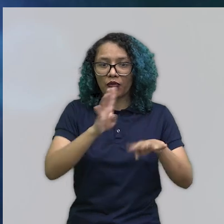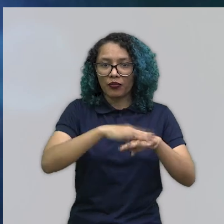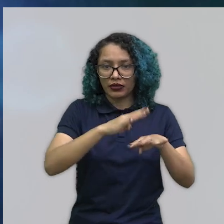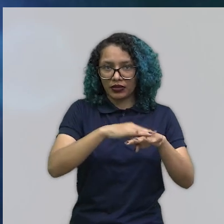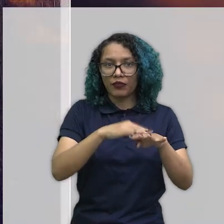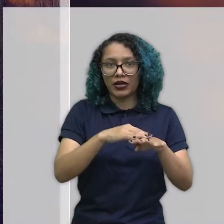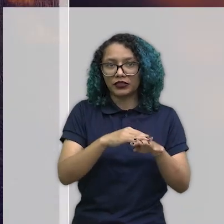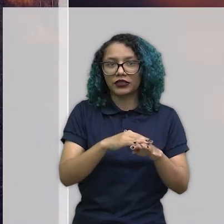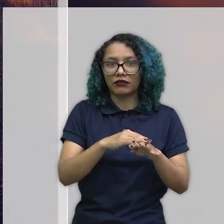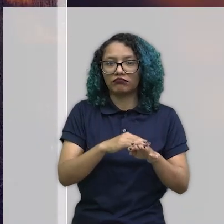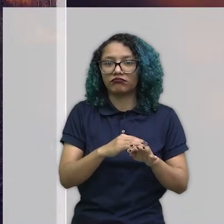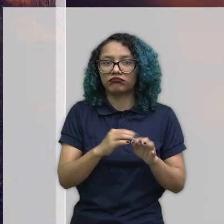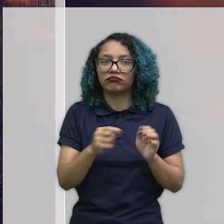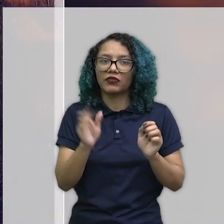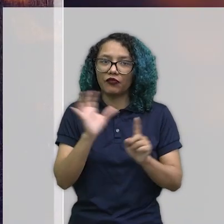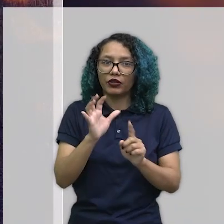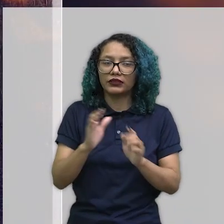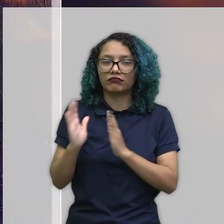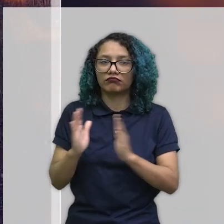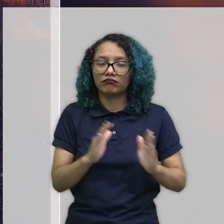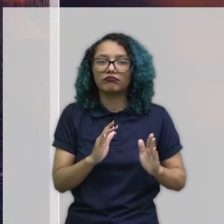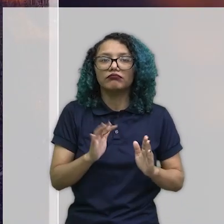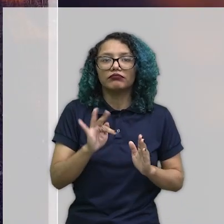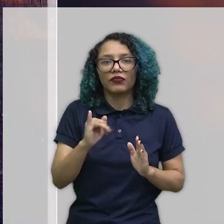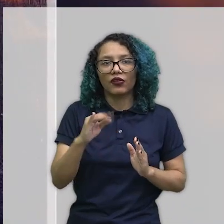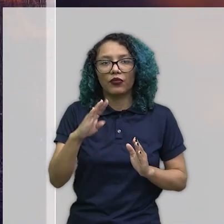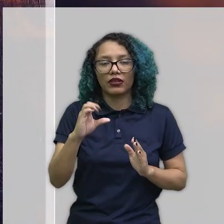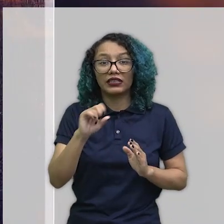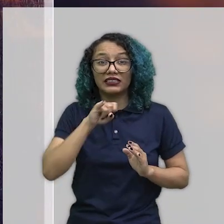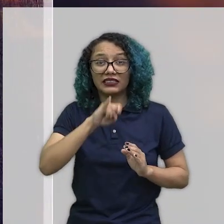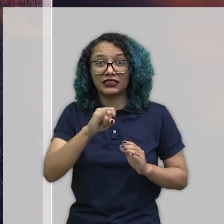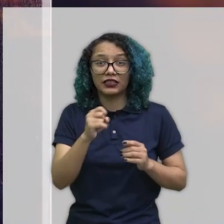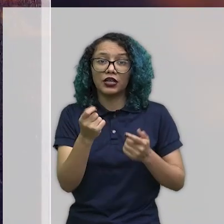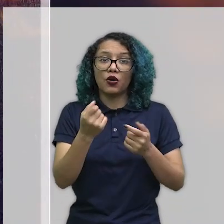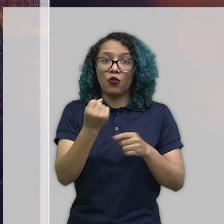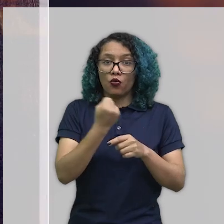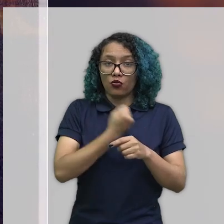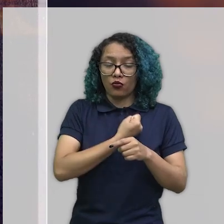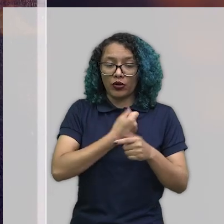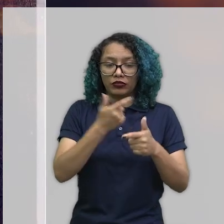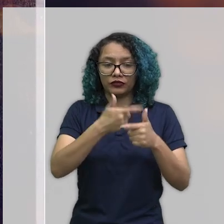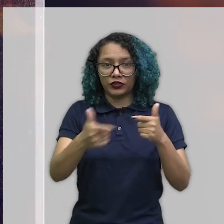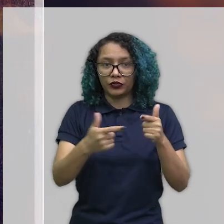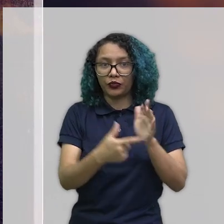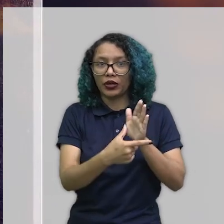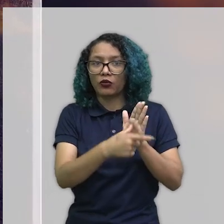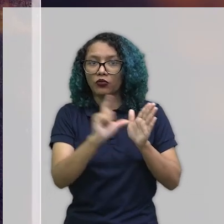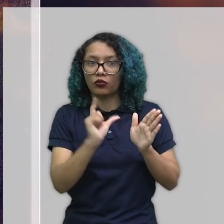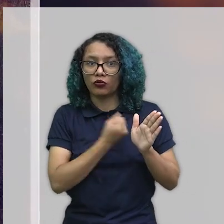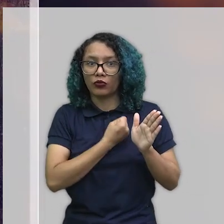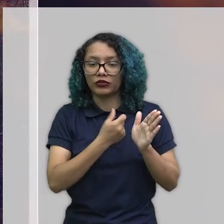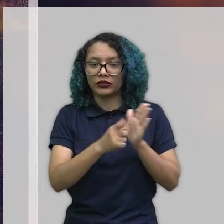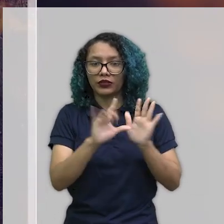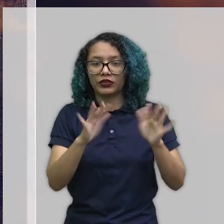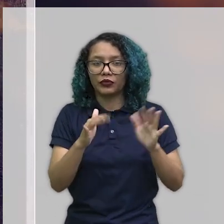Fibonacci. Quando dividimos um número de Fibonacci pelo seu antecessor, o resultado se aproxima